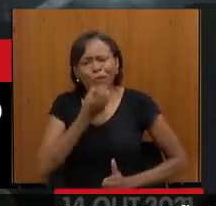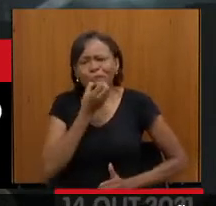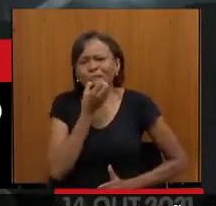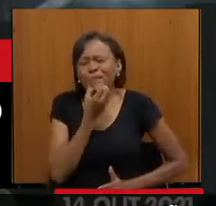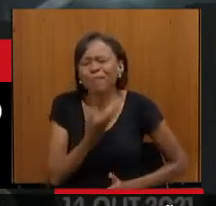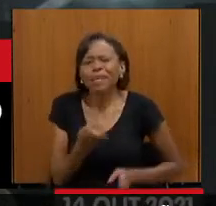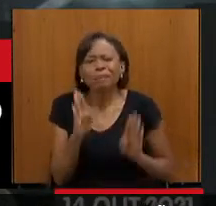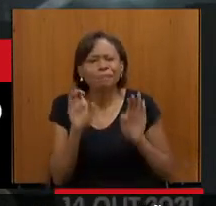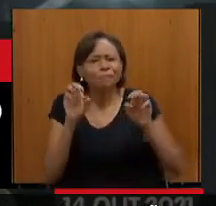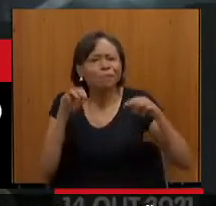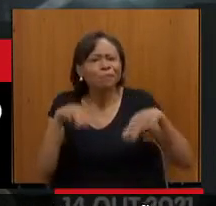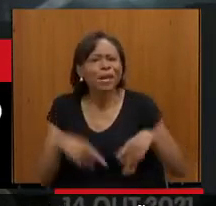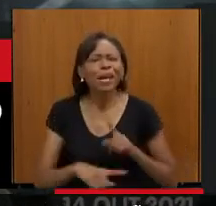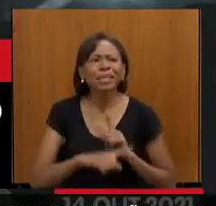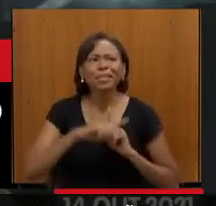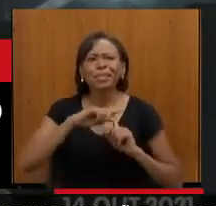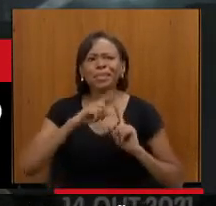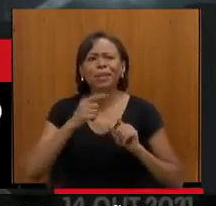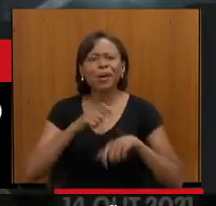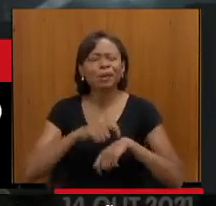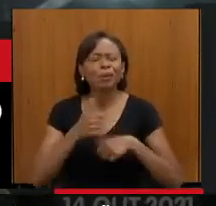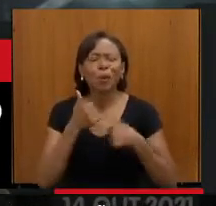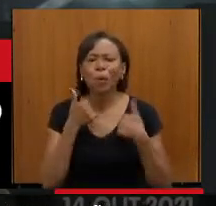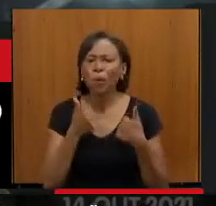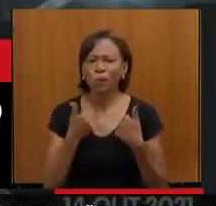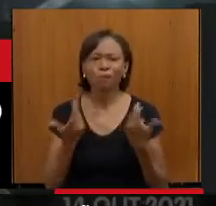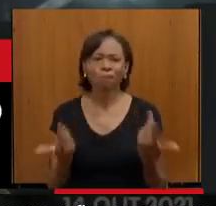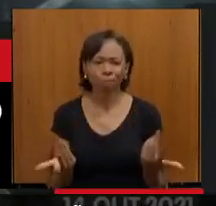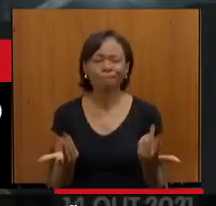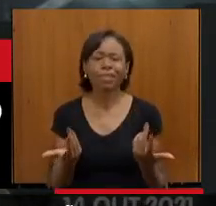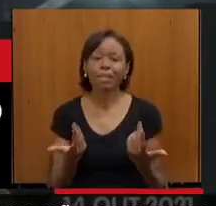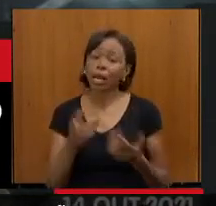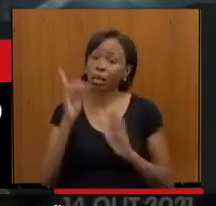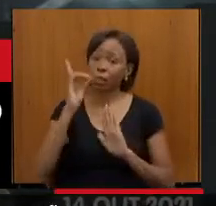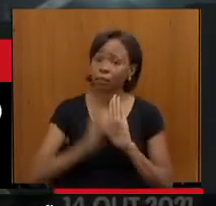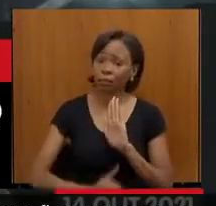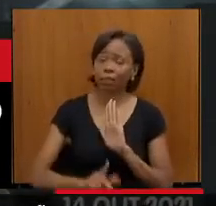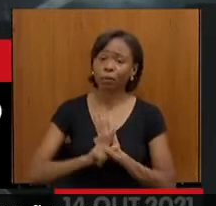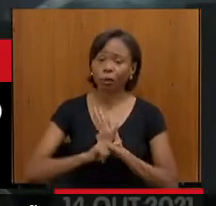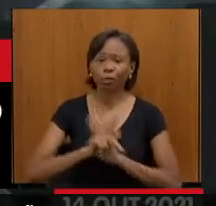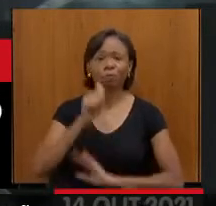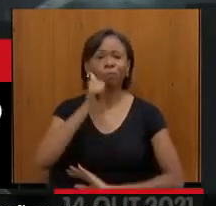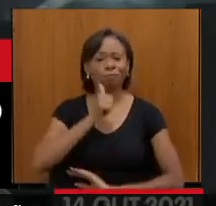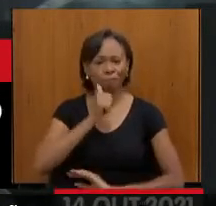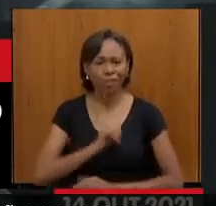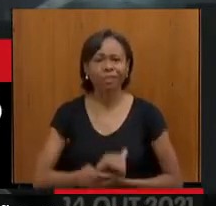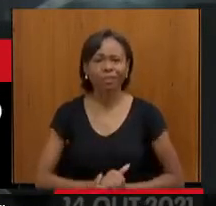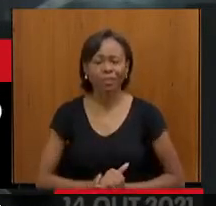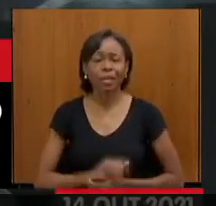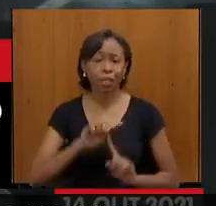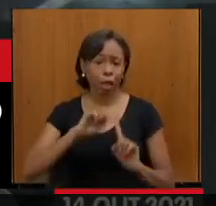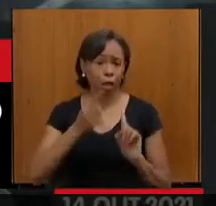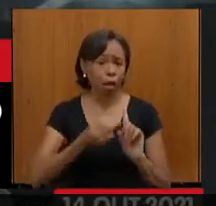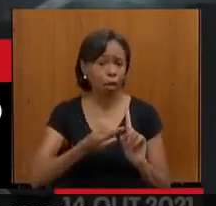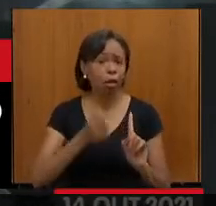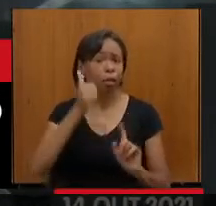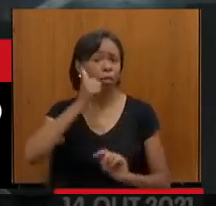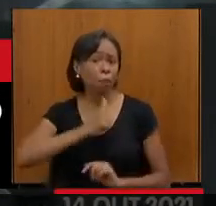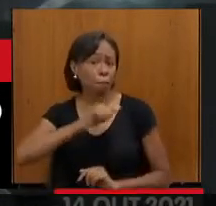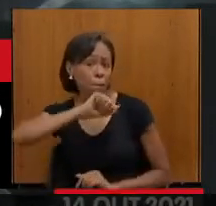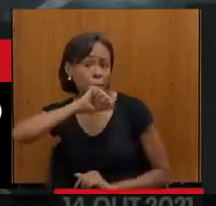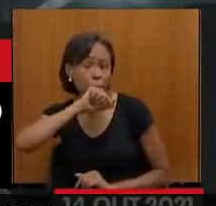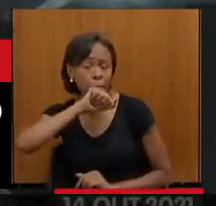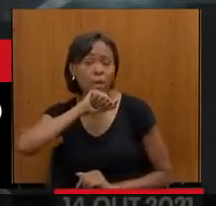momento de alegria, como um momento muito positivo. Né? É direito das mulheres e das gestantes, das puérperas,